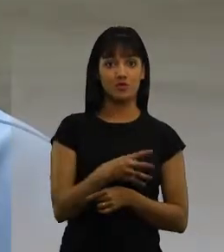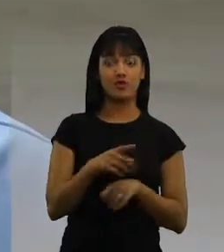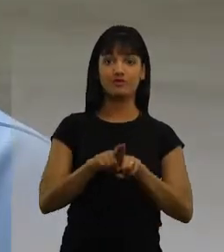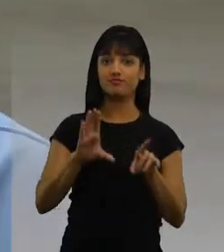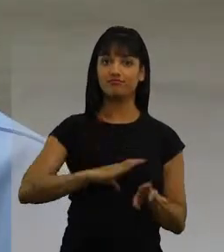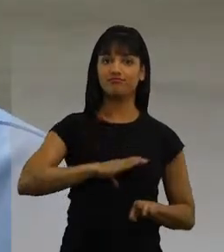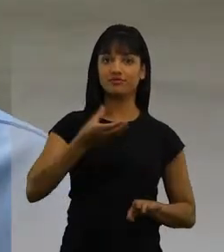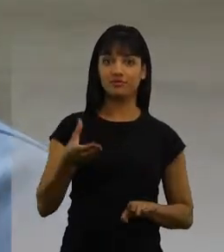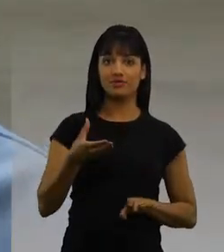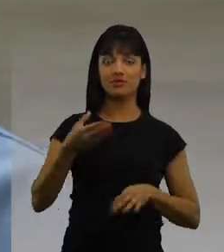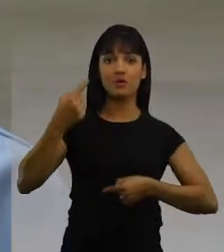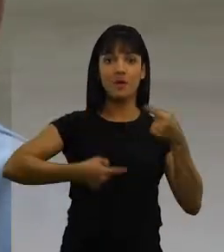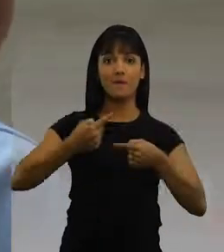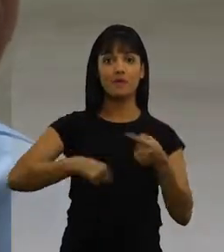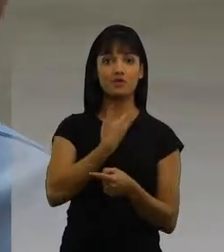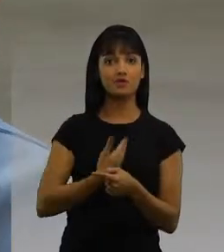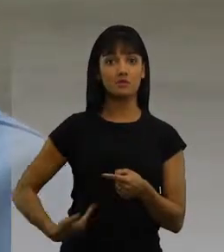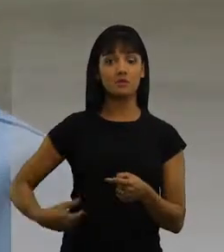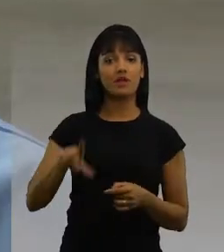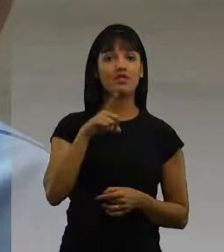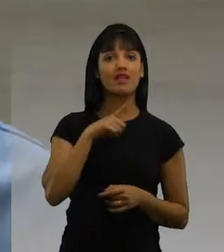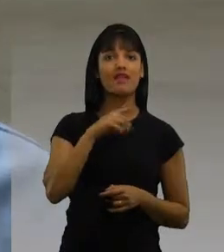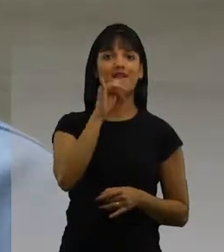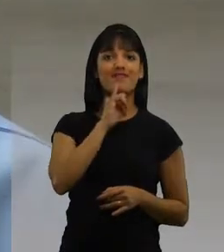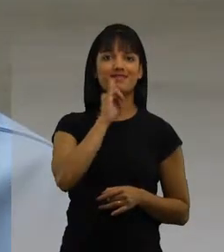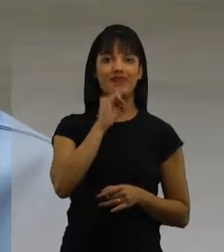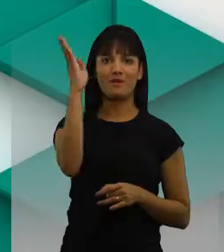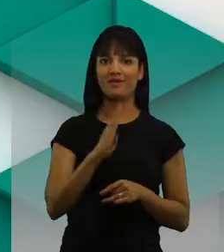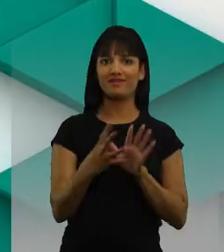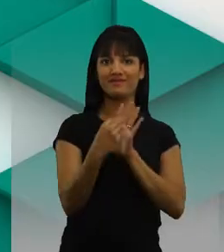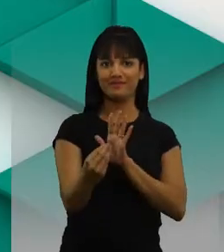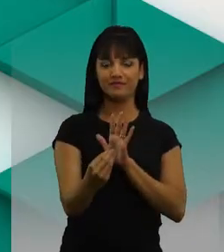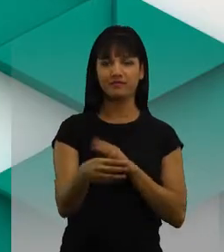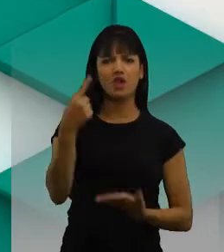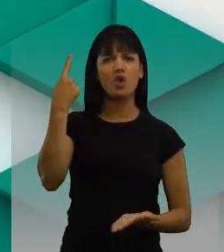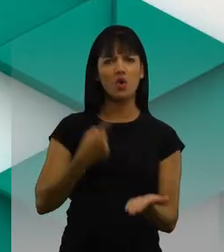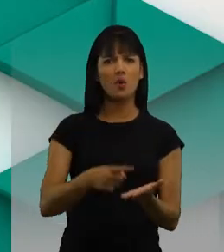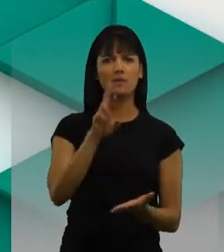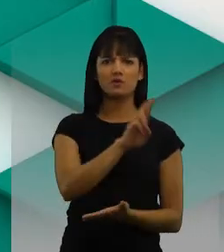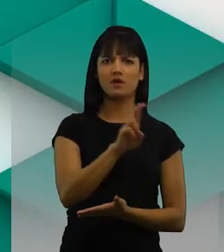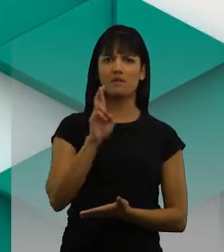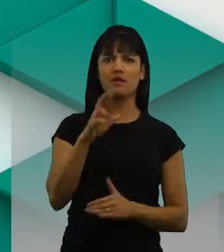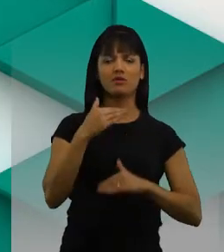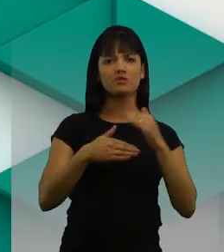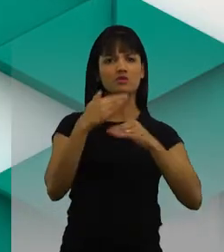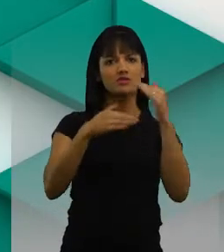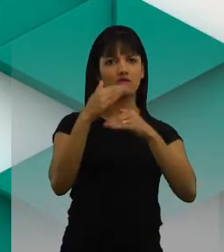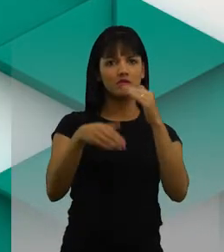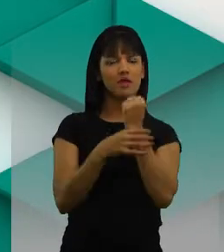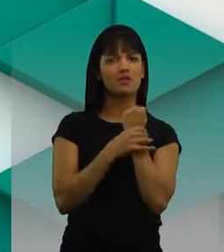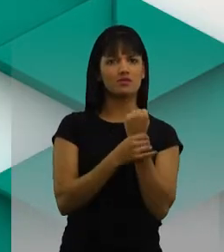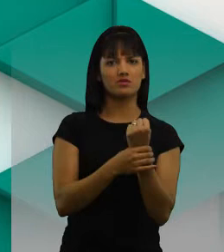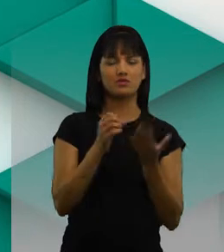públicas ousadas, políticas públicas que sejam exemplo para o Brasil. Compromissos de Hollenberg com o desenvolvimento